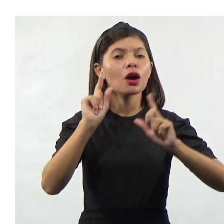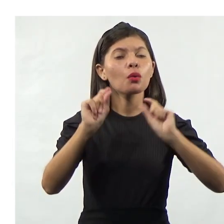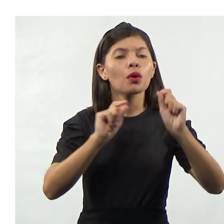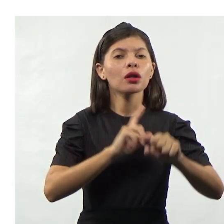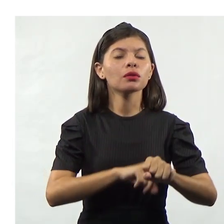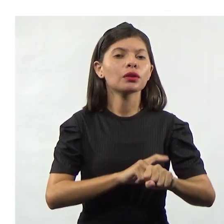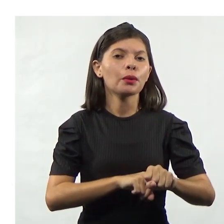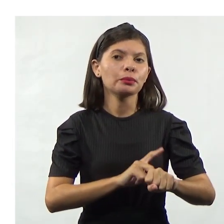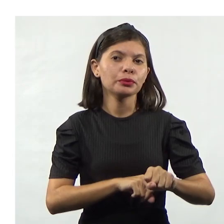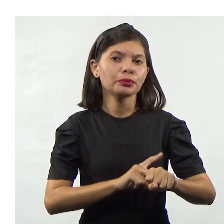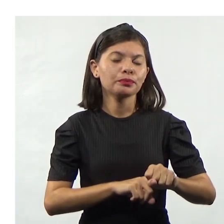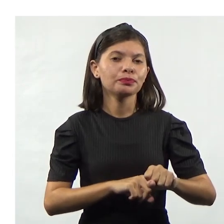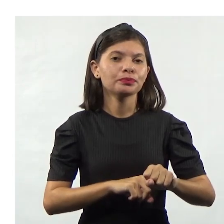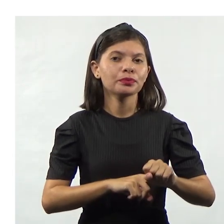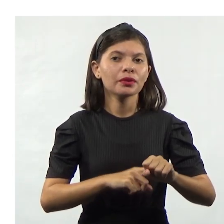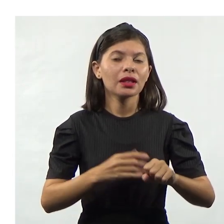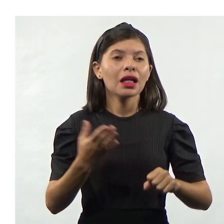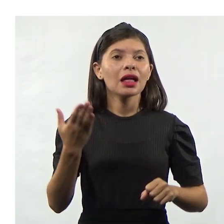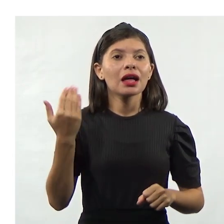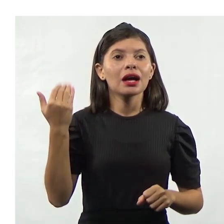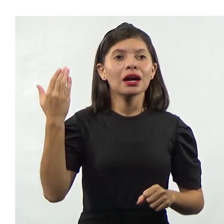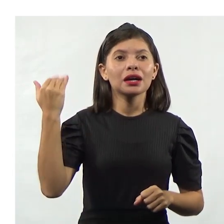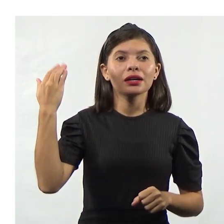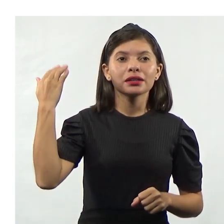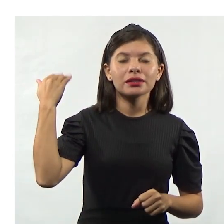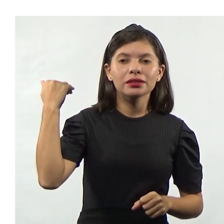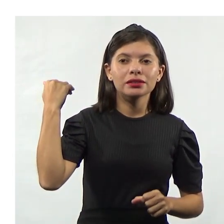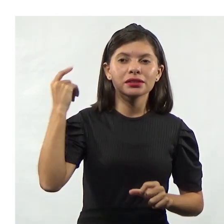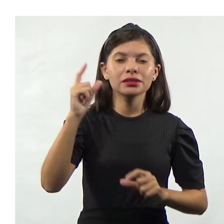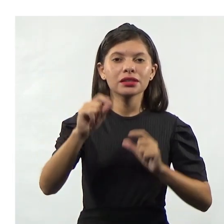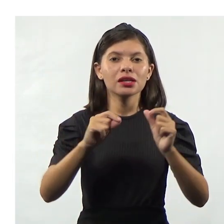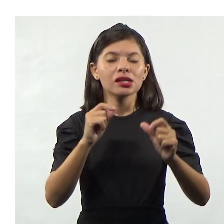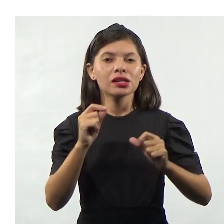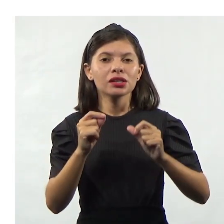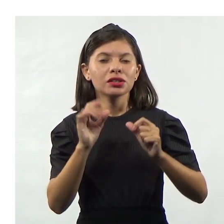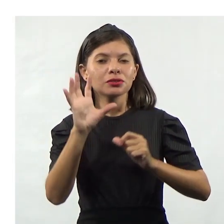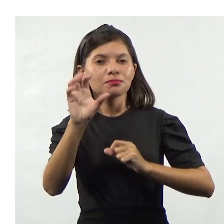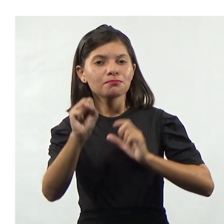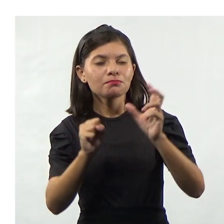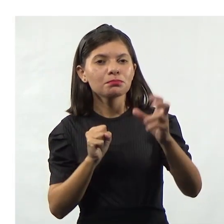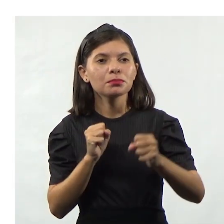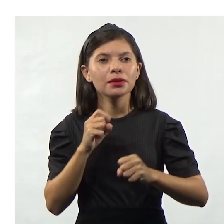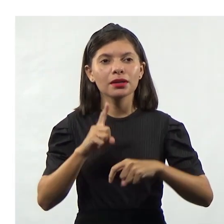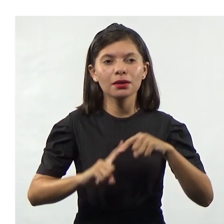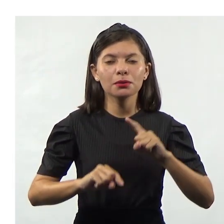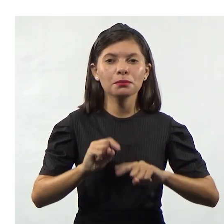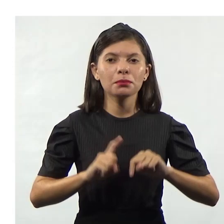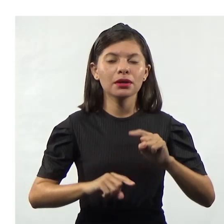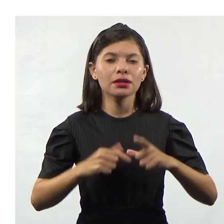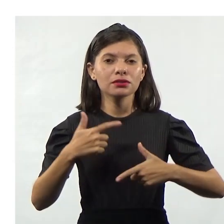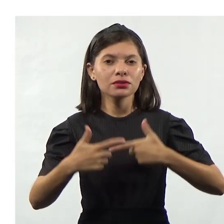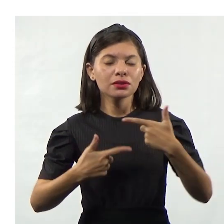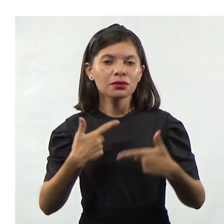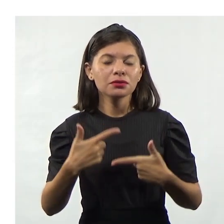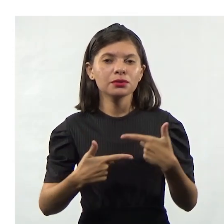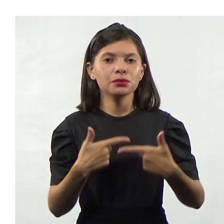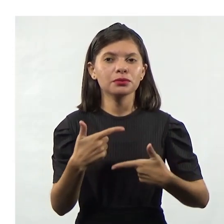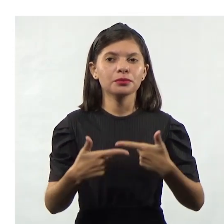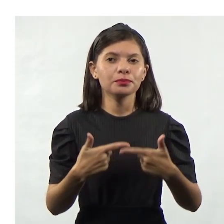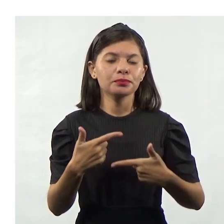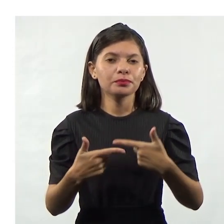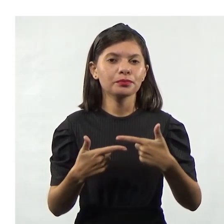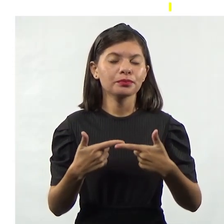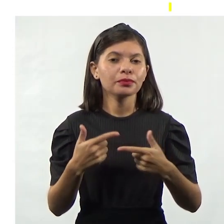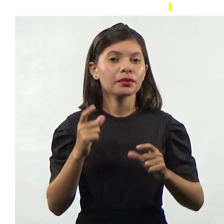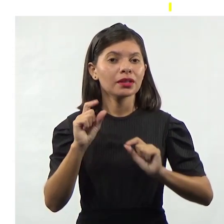vai licitar? Antes de adquirir bem ou serviço ou de realizar obras públicas, em regra, né? E as